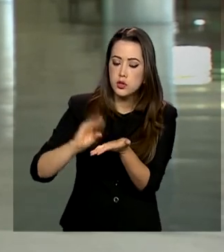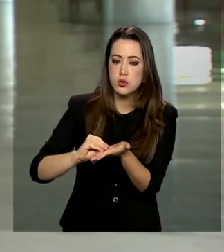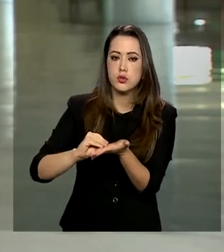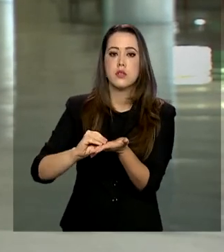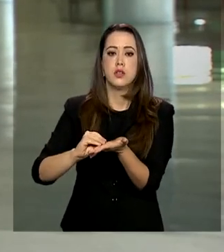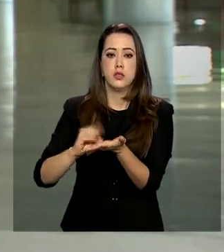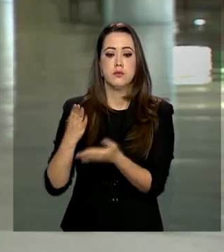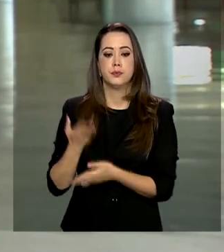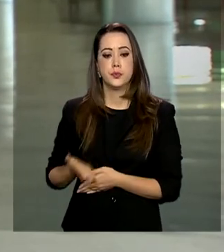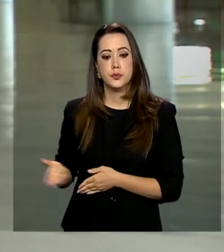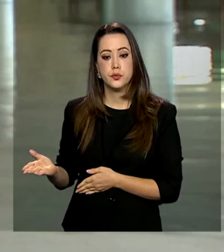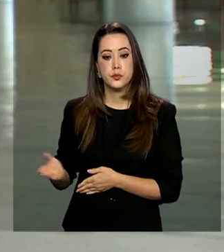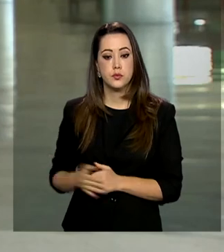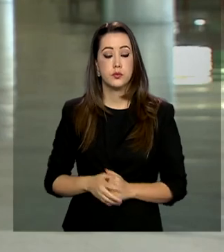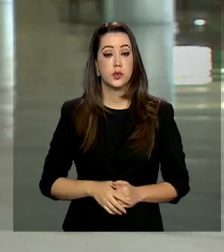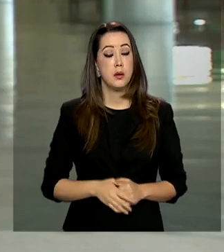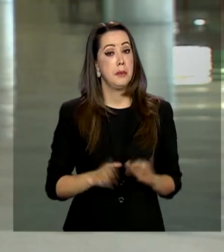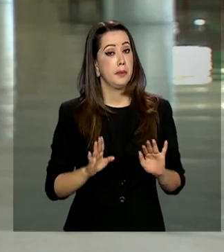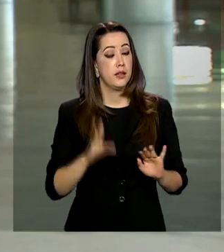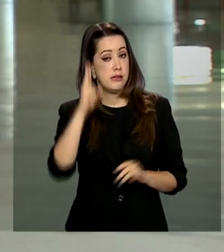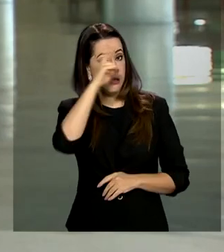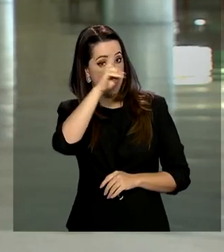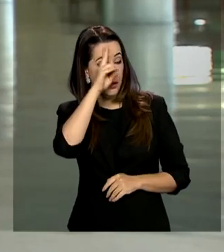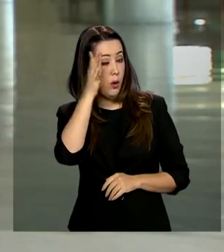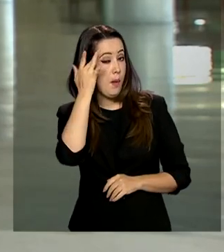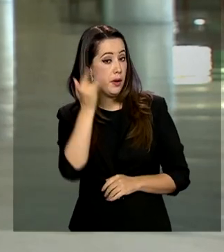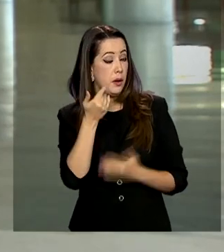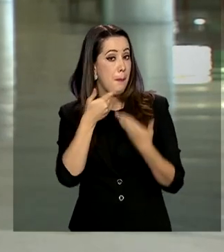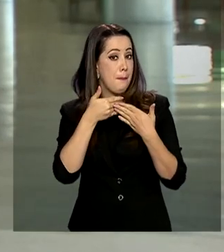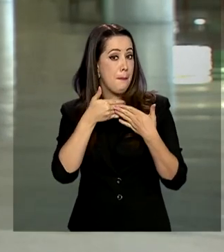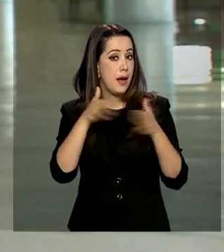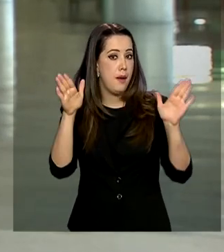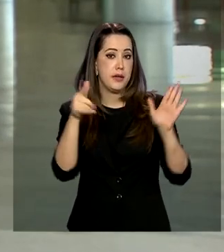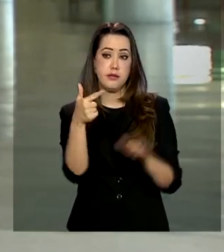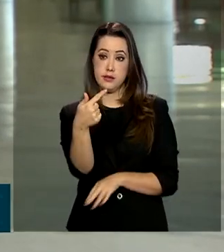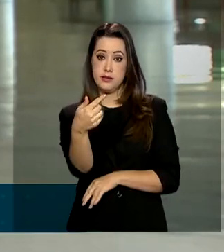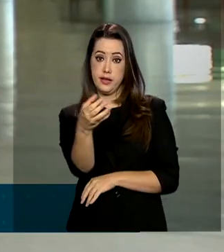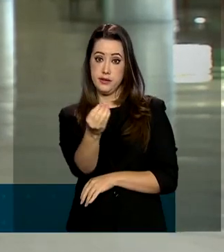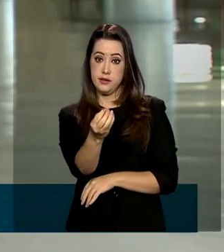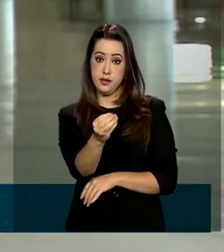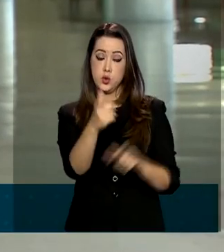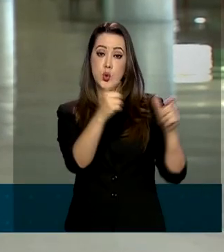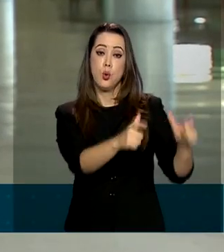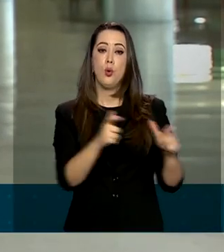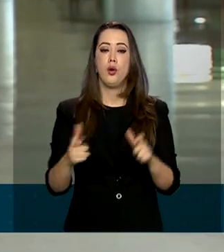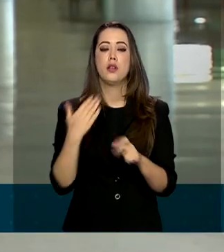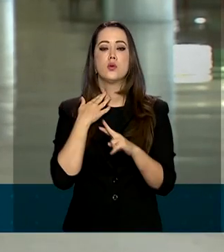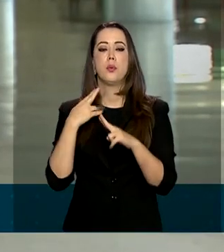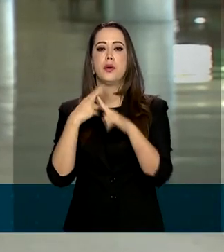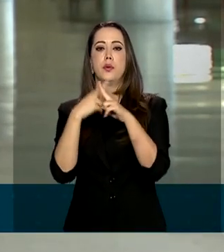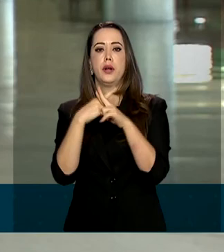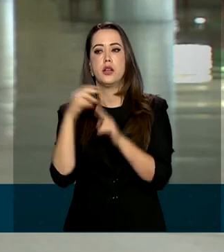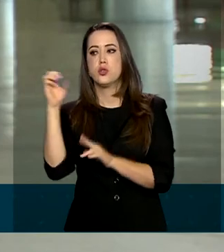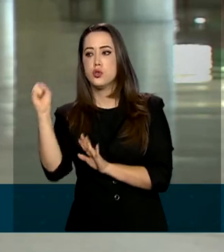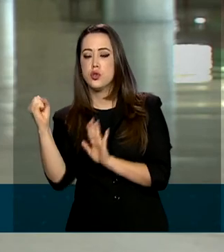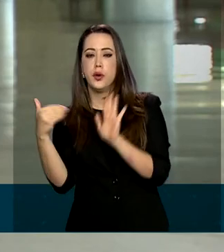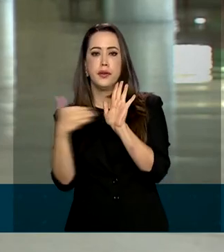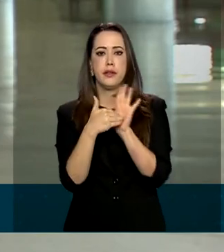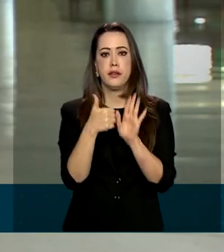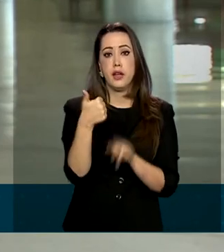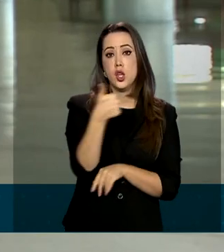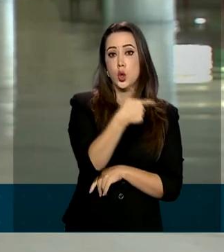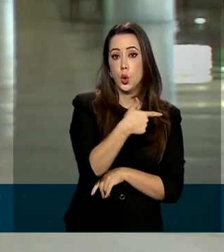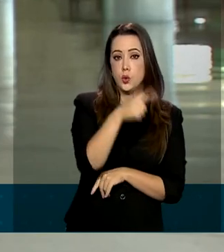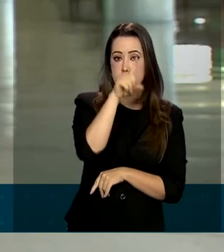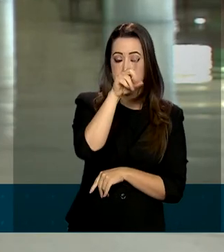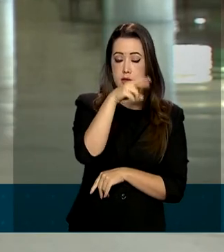no aplicativo caixa tem lembrando que amanhã mais de 700 agências da caixa vão funcionar das 8 horas ao meio-dia